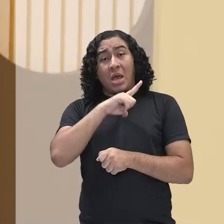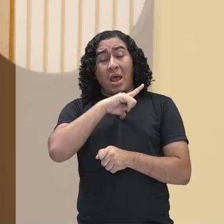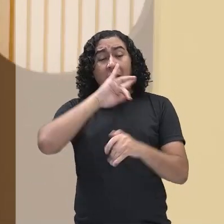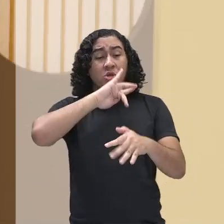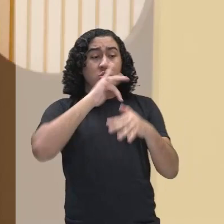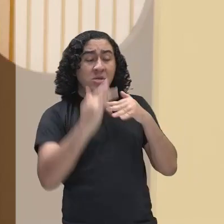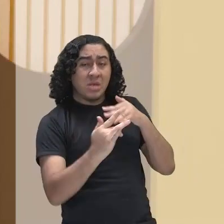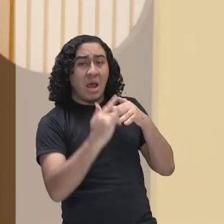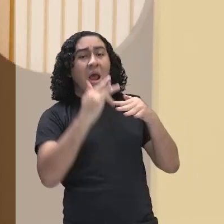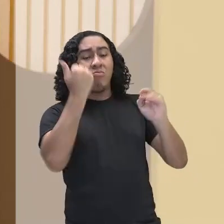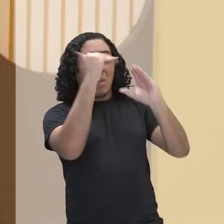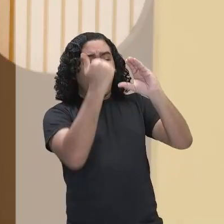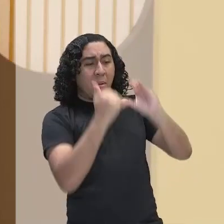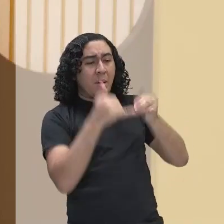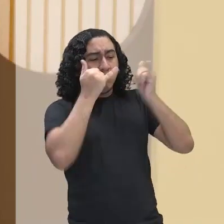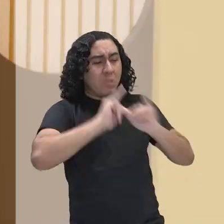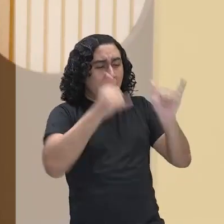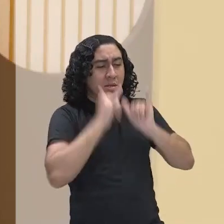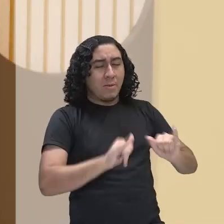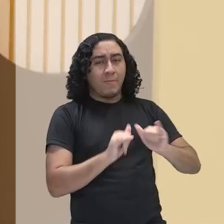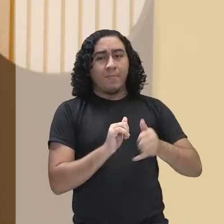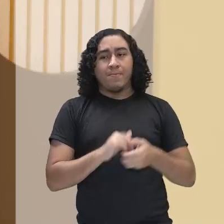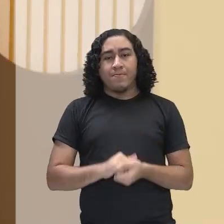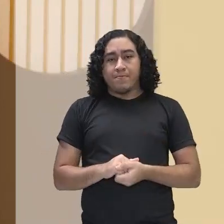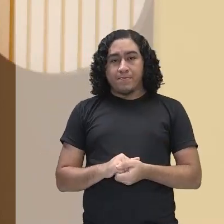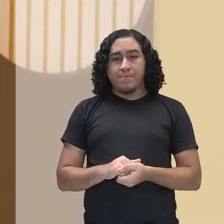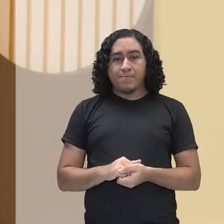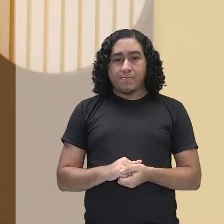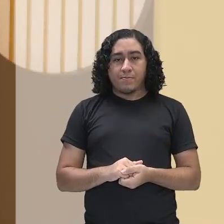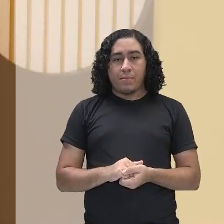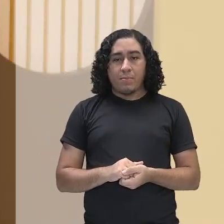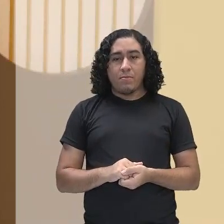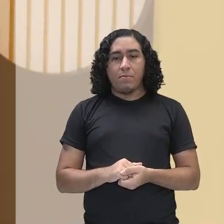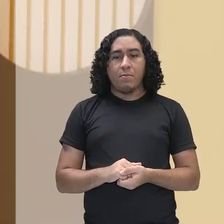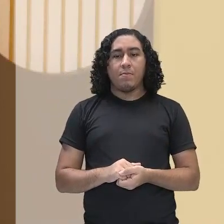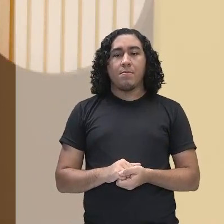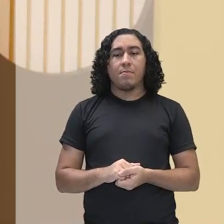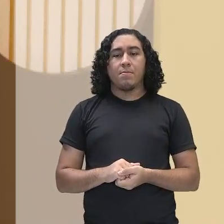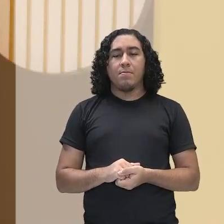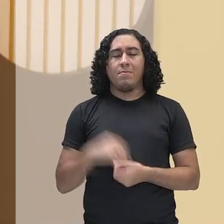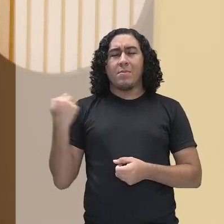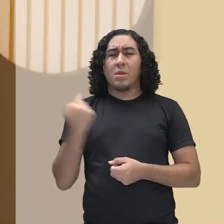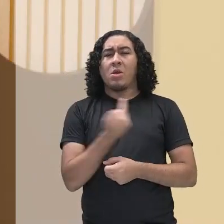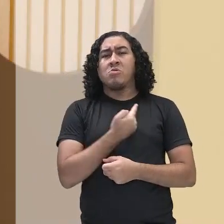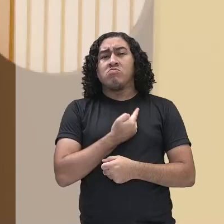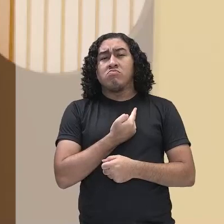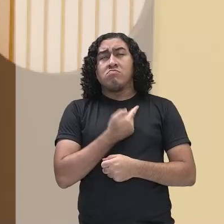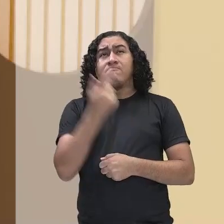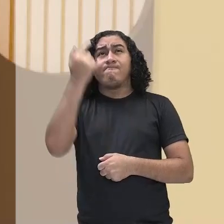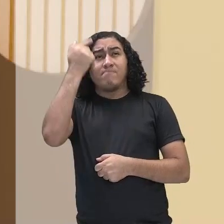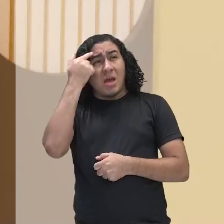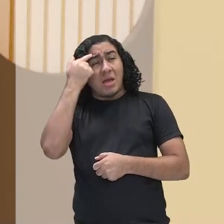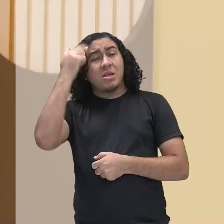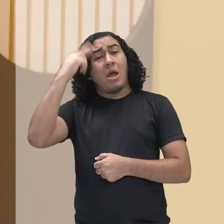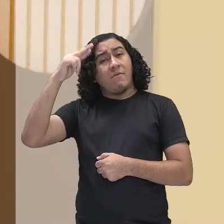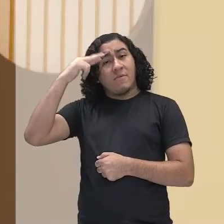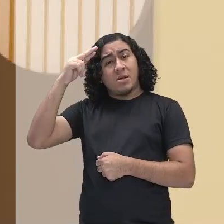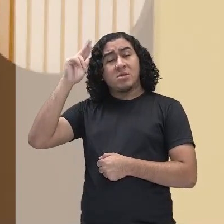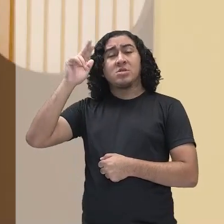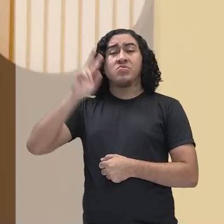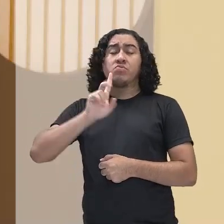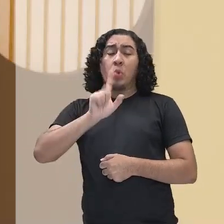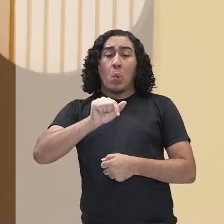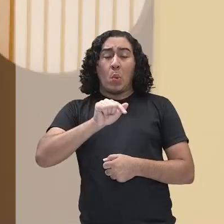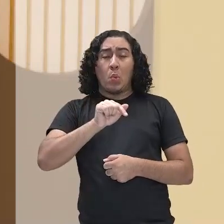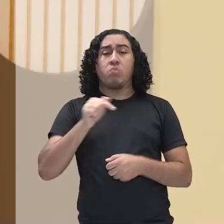rede social, né? Isso faz a gente pensar, a gente refletir, né,